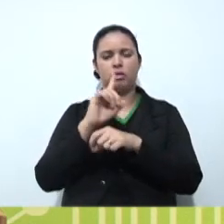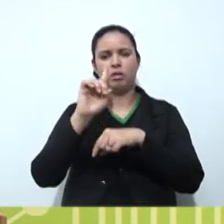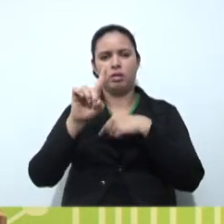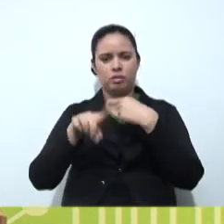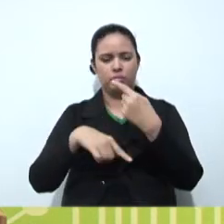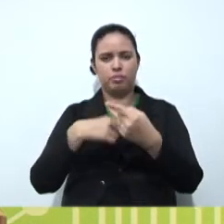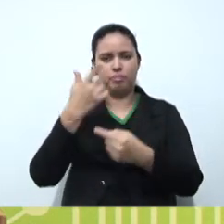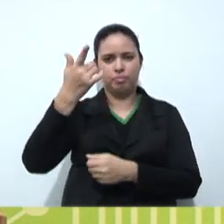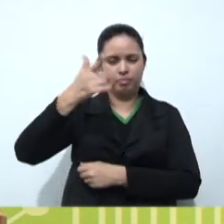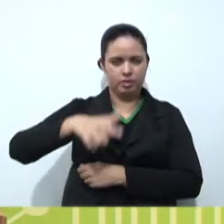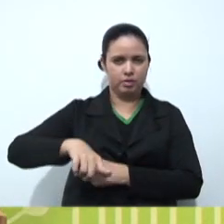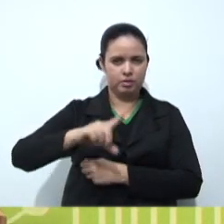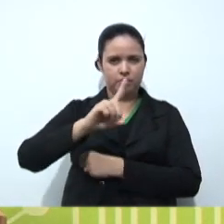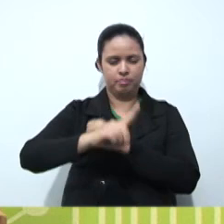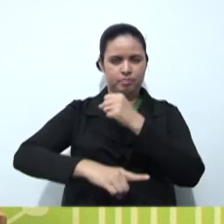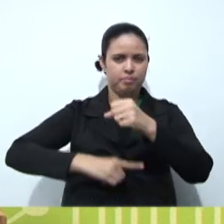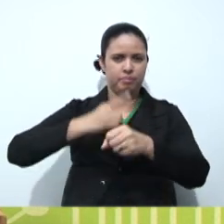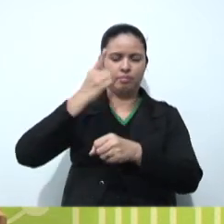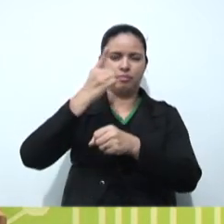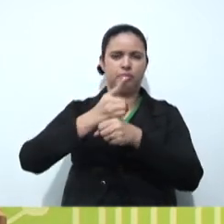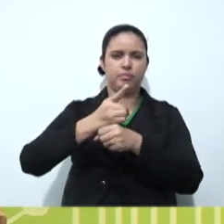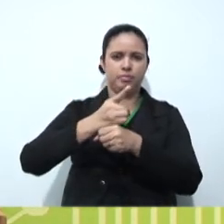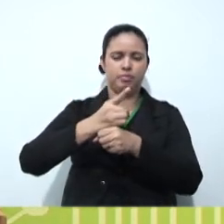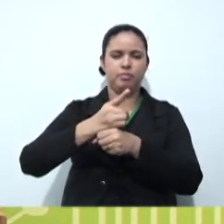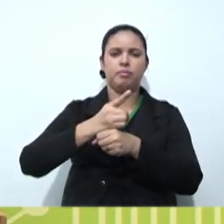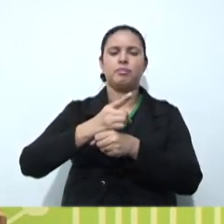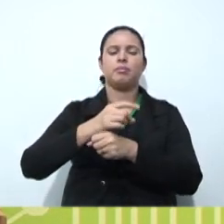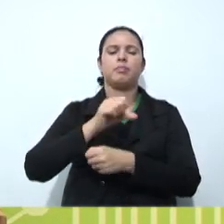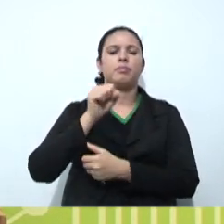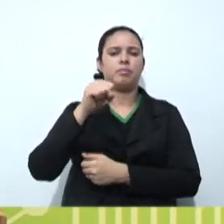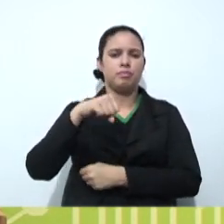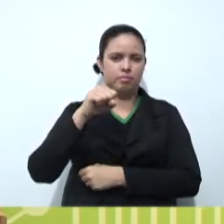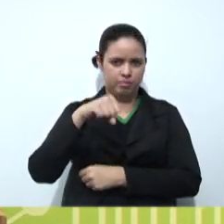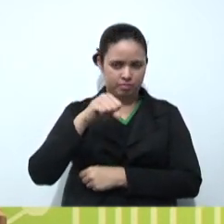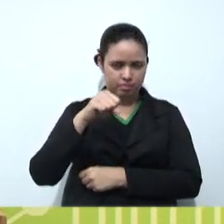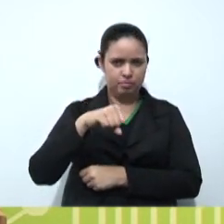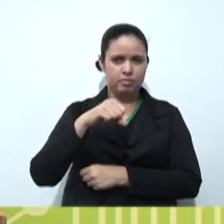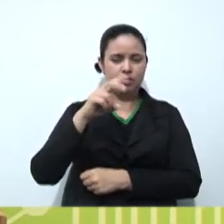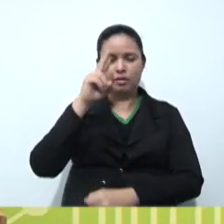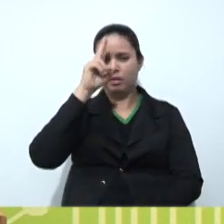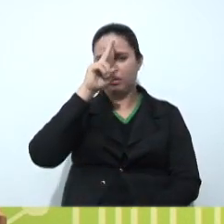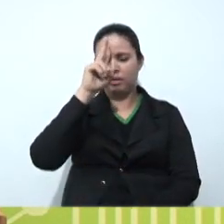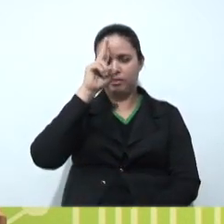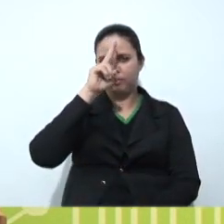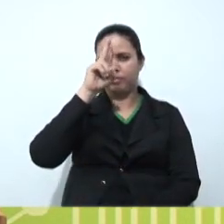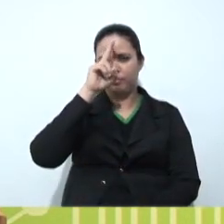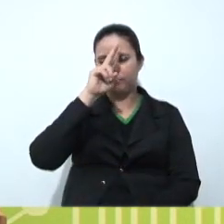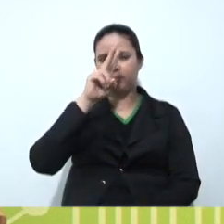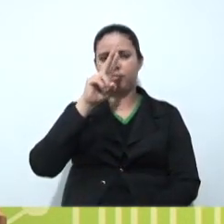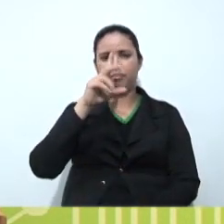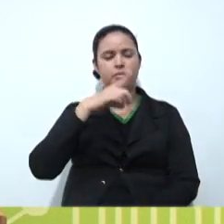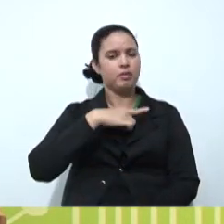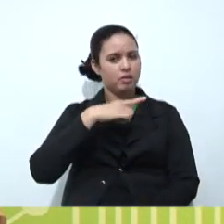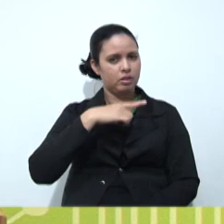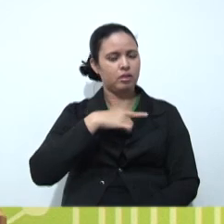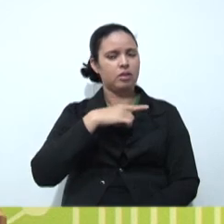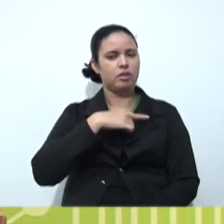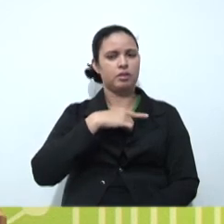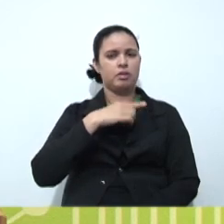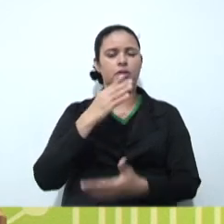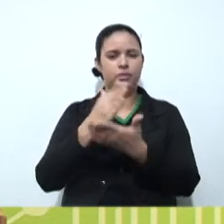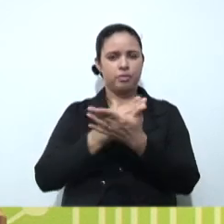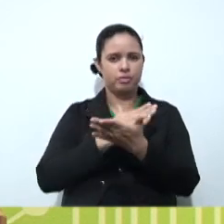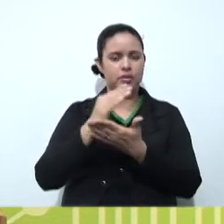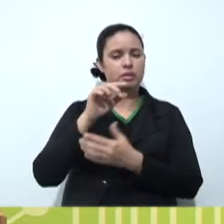mais 365, mesmo ele não sendo cipeiro? Exatamente. Lembrando, há ressalvas. Caso